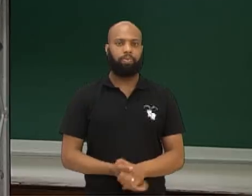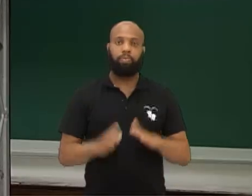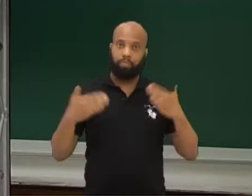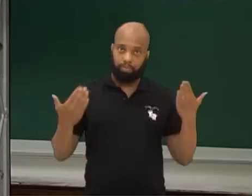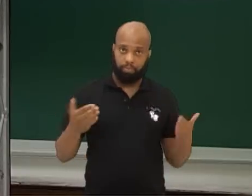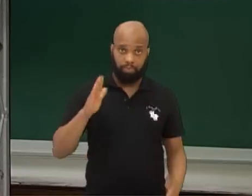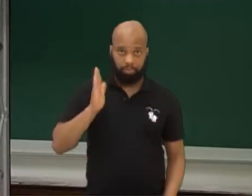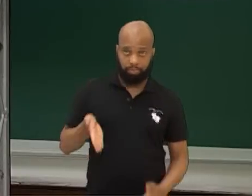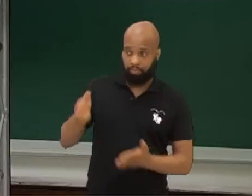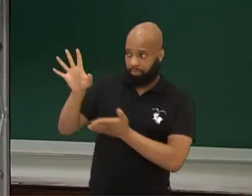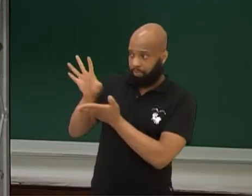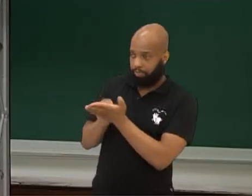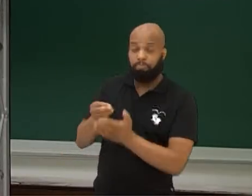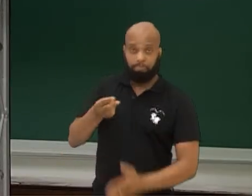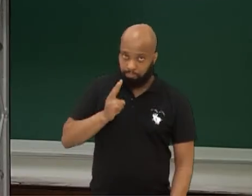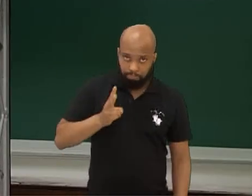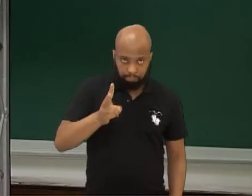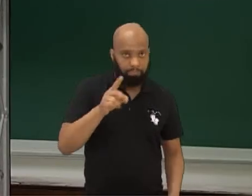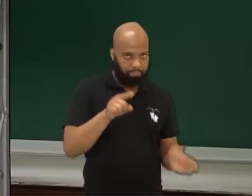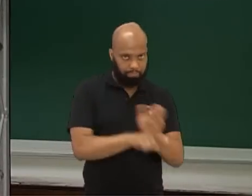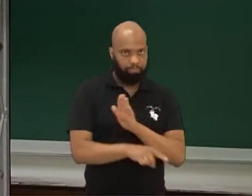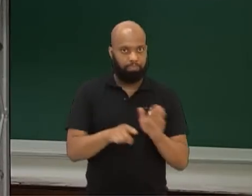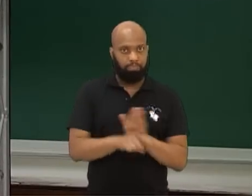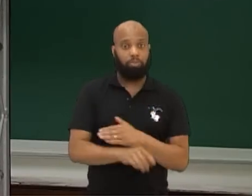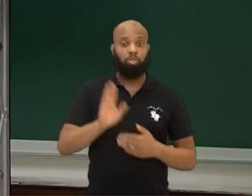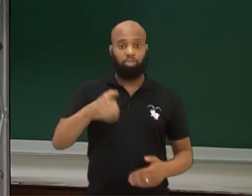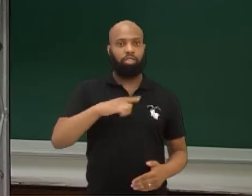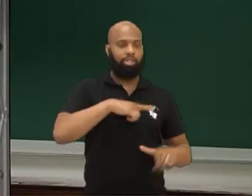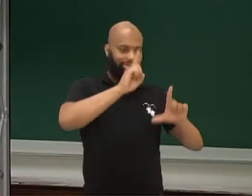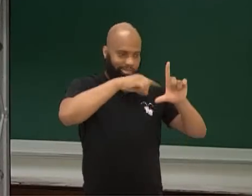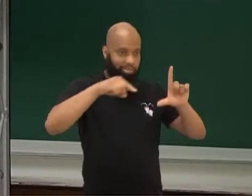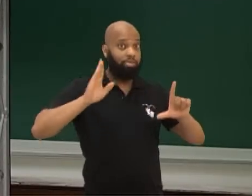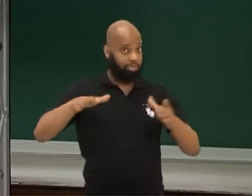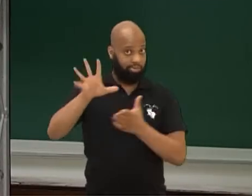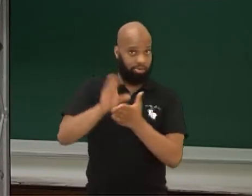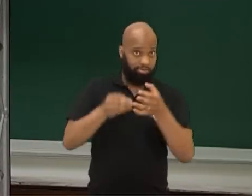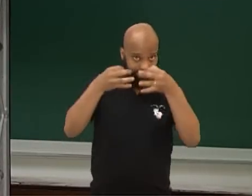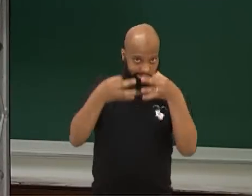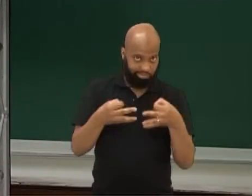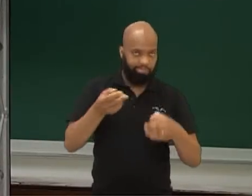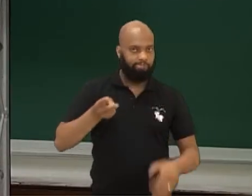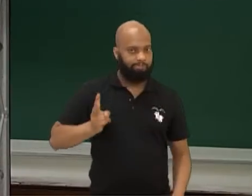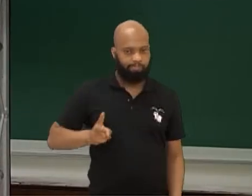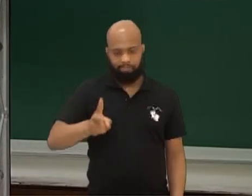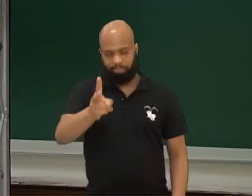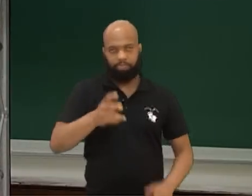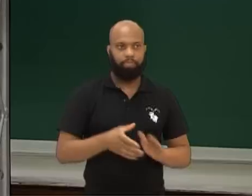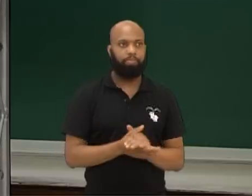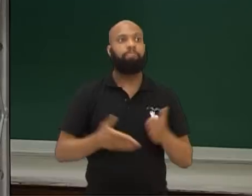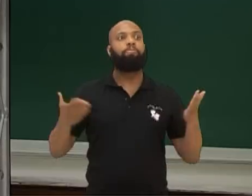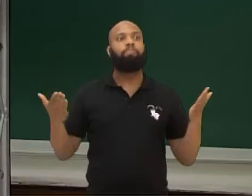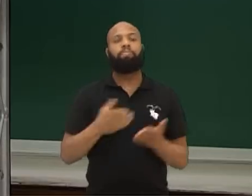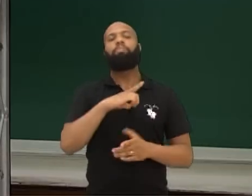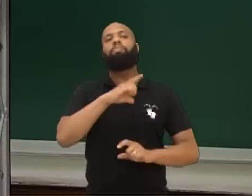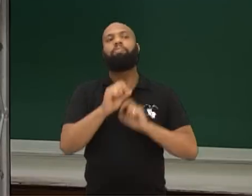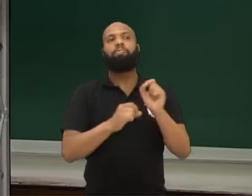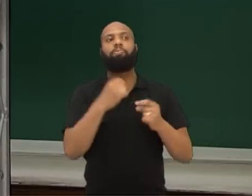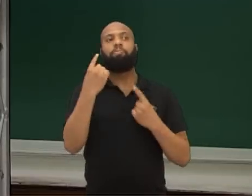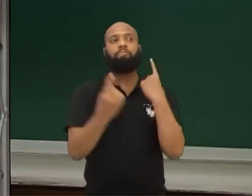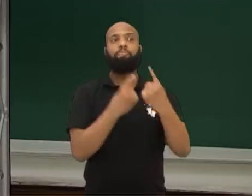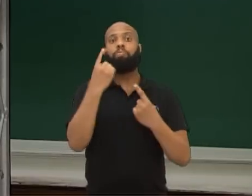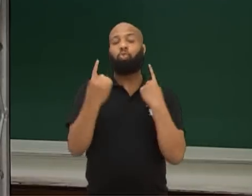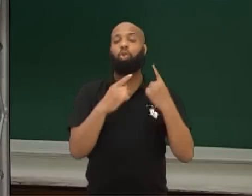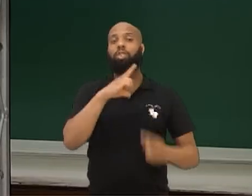Daí, copiaram? Vamos continuar agora o exercício? Então, vocês já têm o gráfico no seu caderno. Então, vamos continuar. Agora, qual